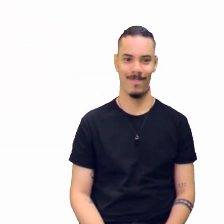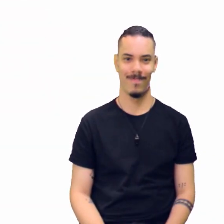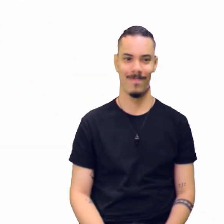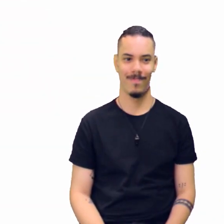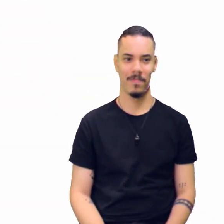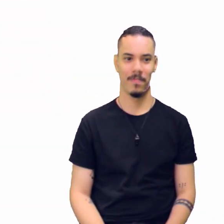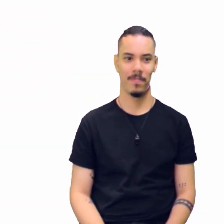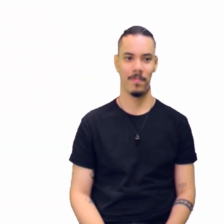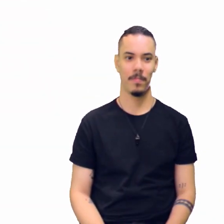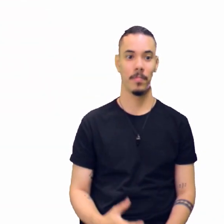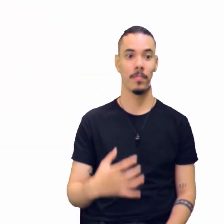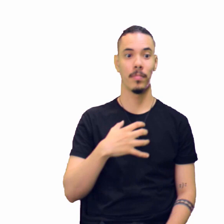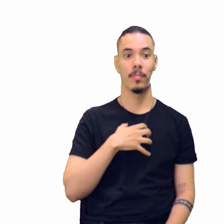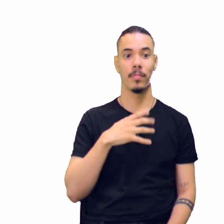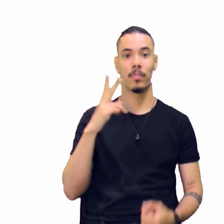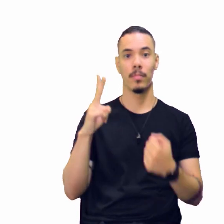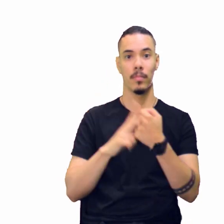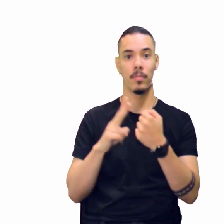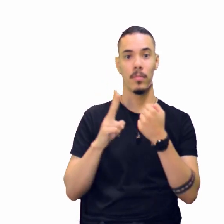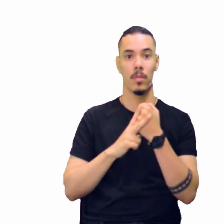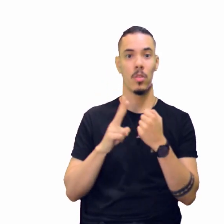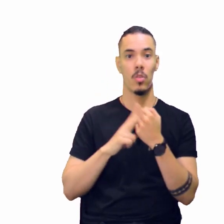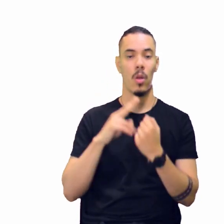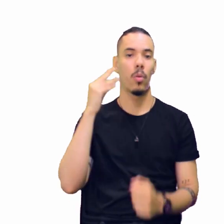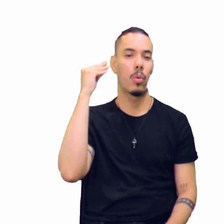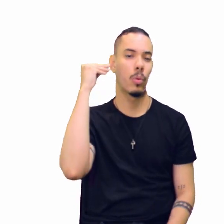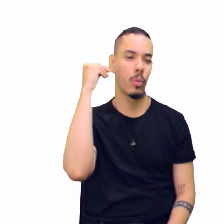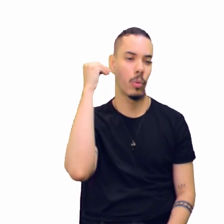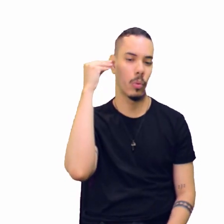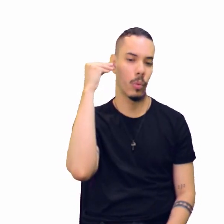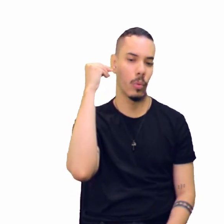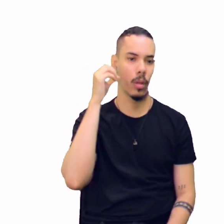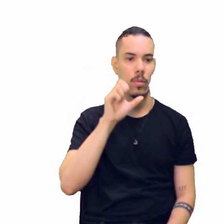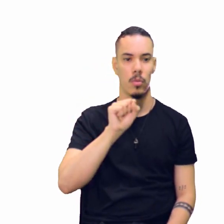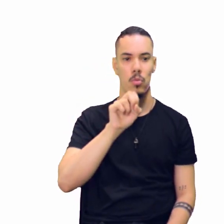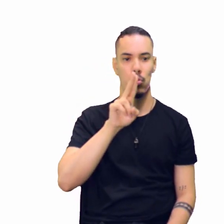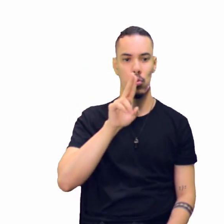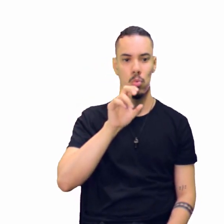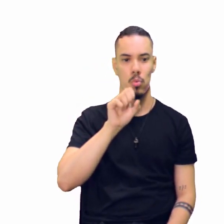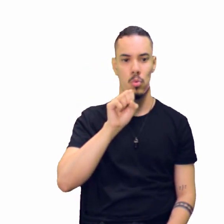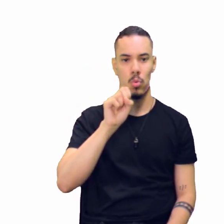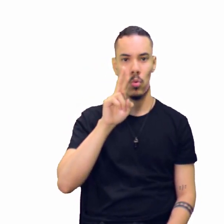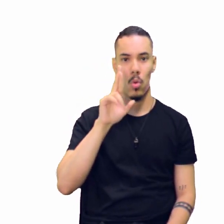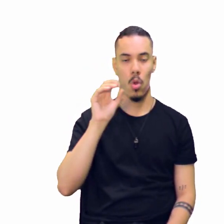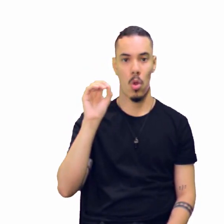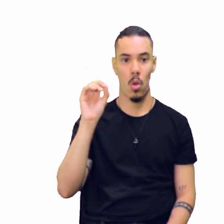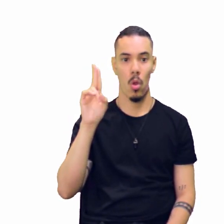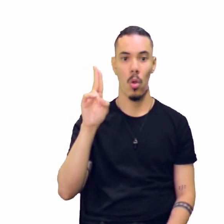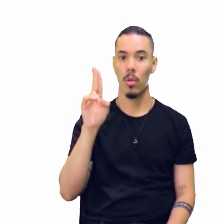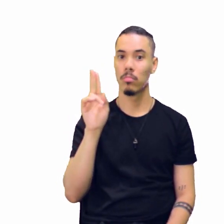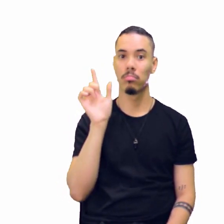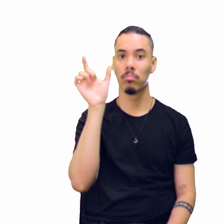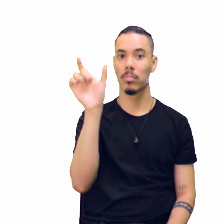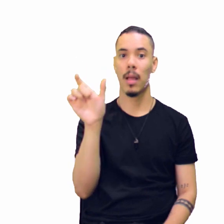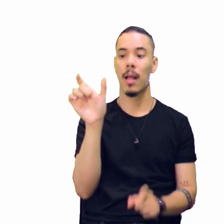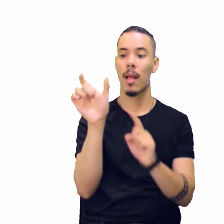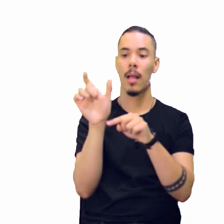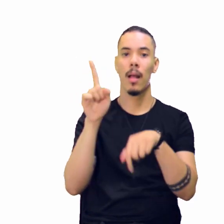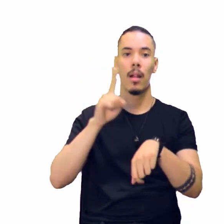Forte, né? A forma verbal sussurrou está conjugada